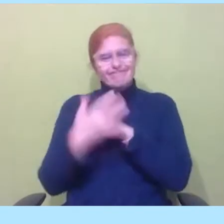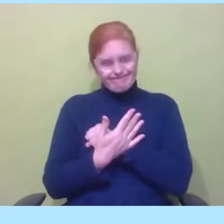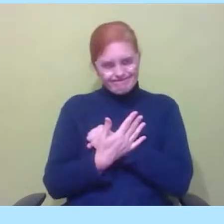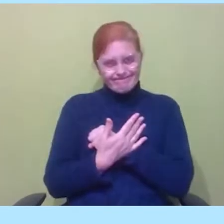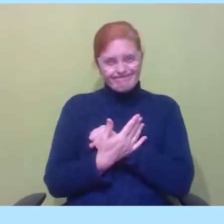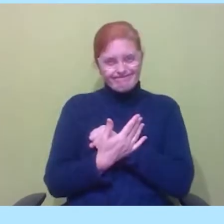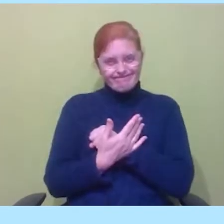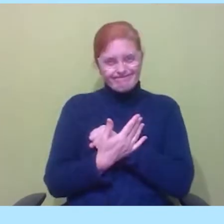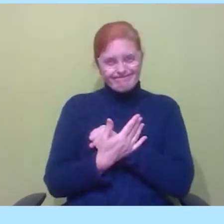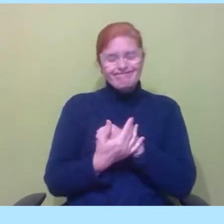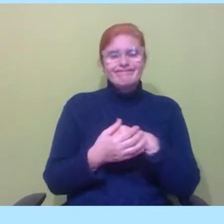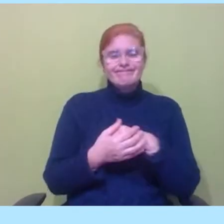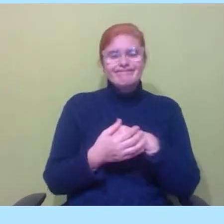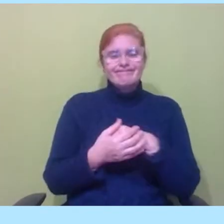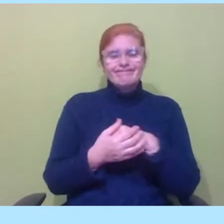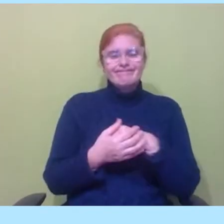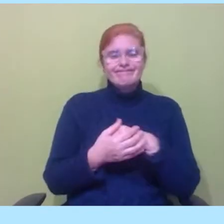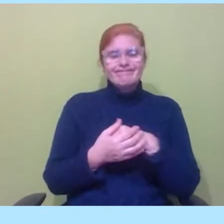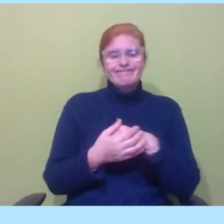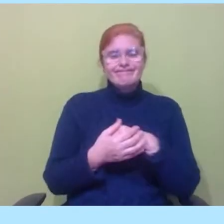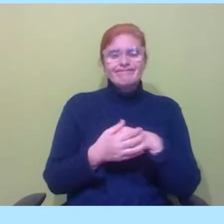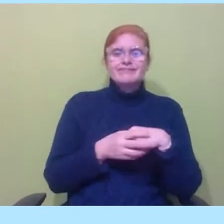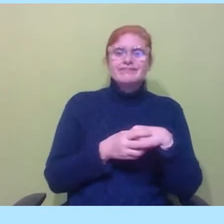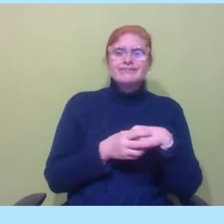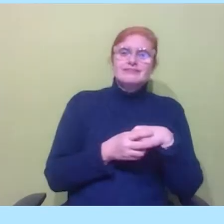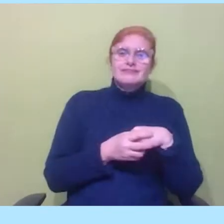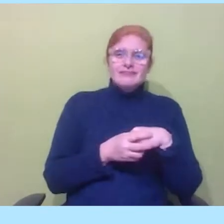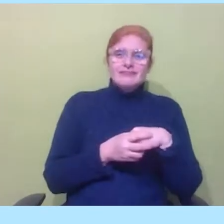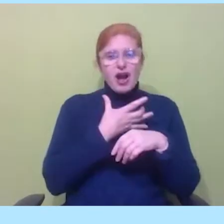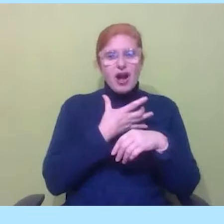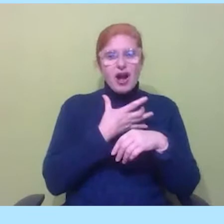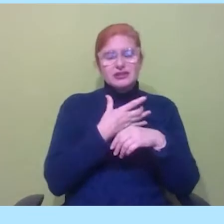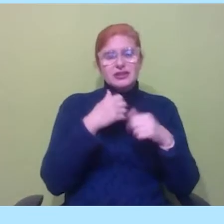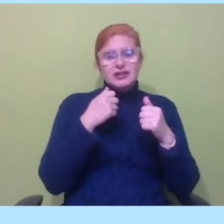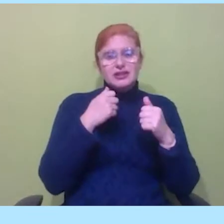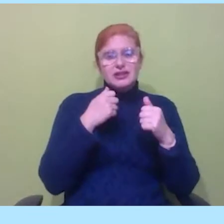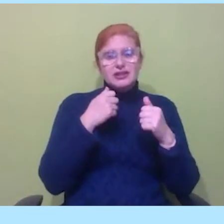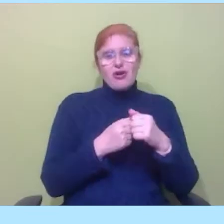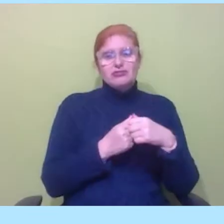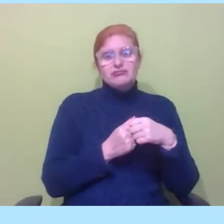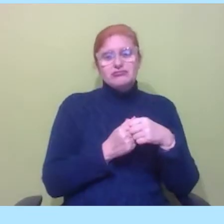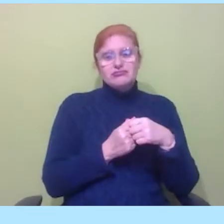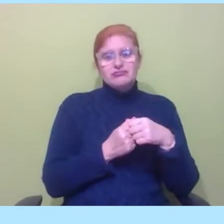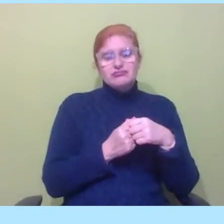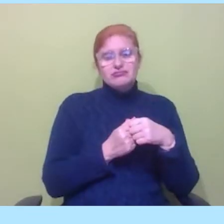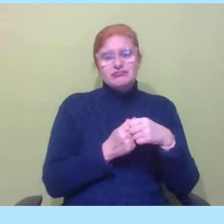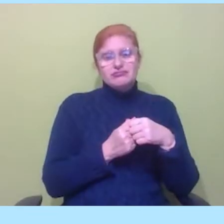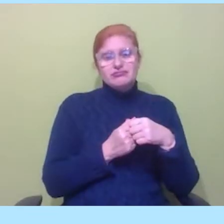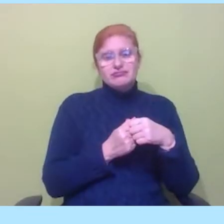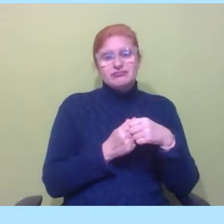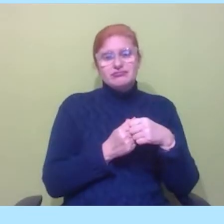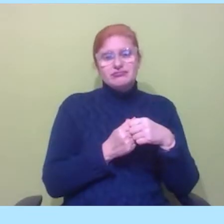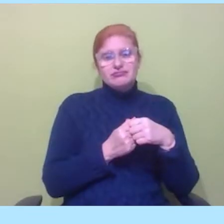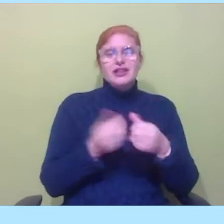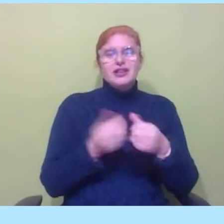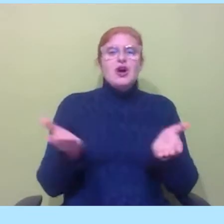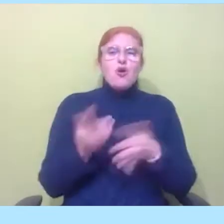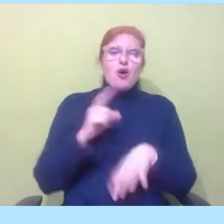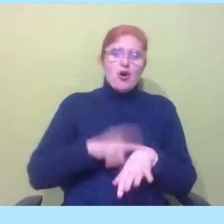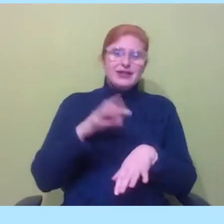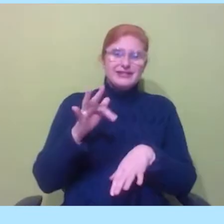Bom, acho que a gente pode, já são 7h30, passou super rápido,